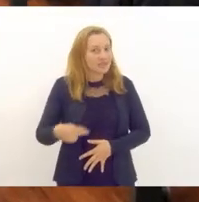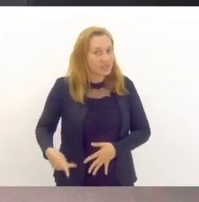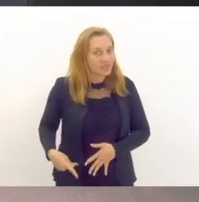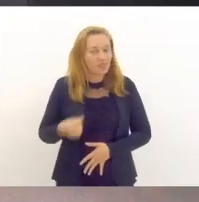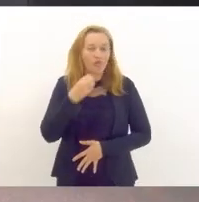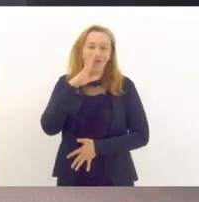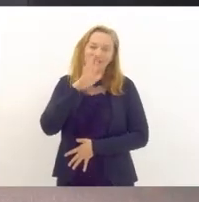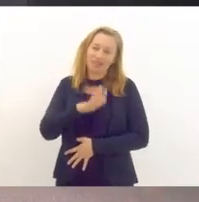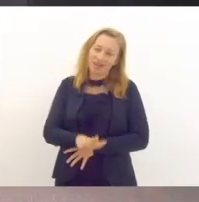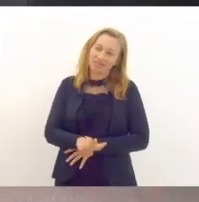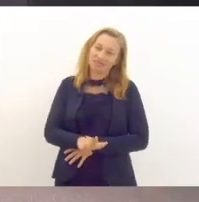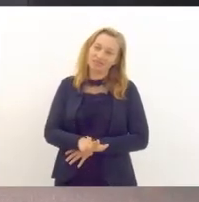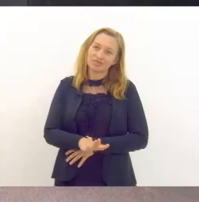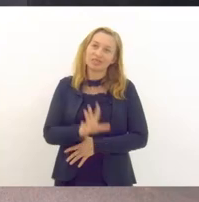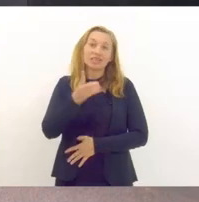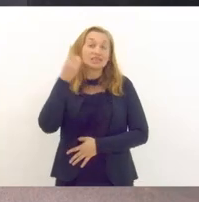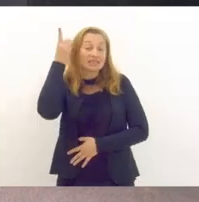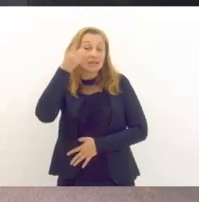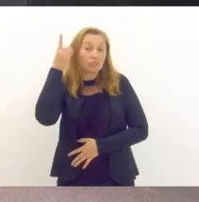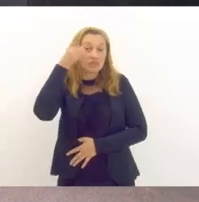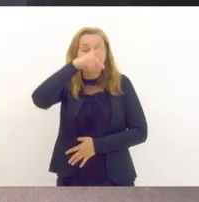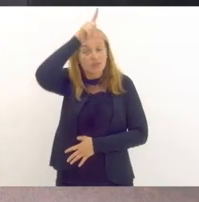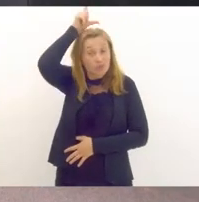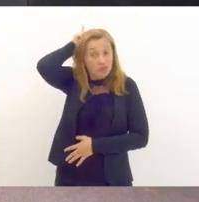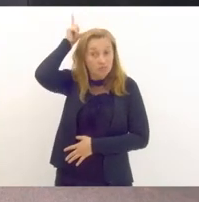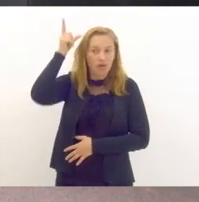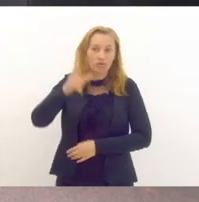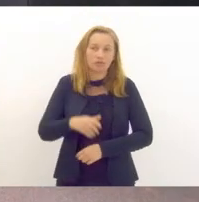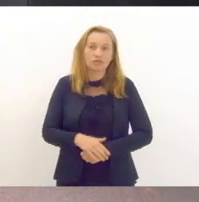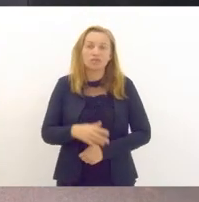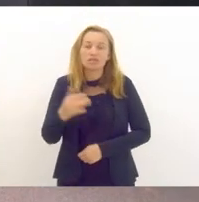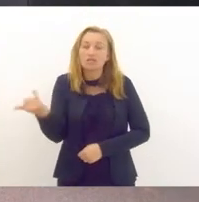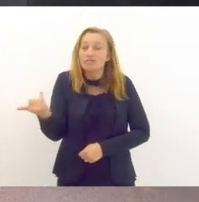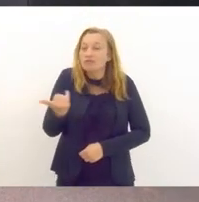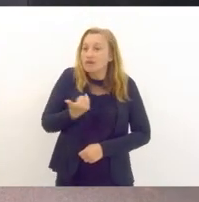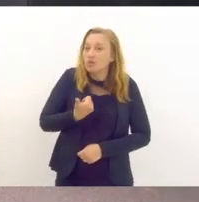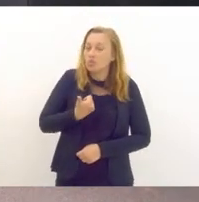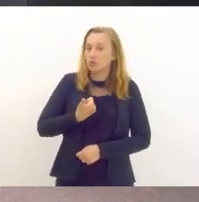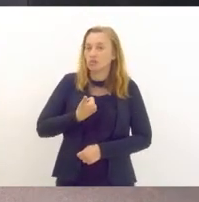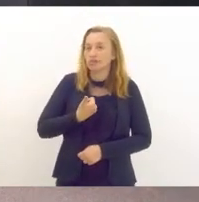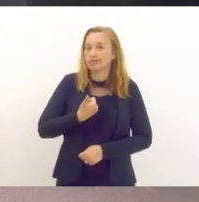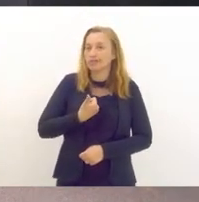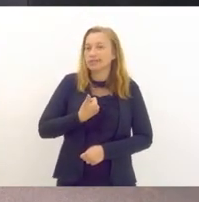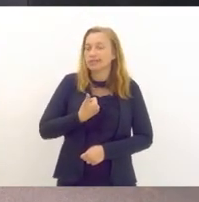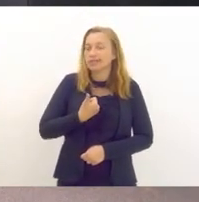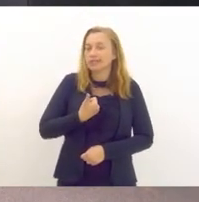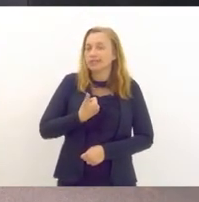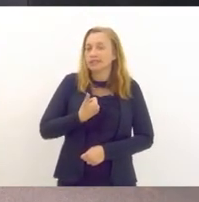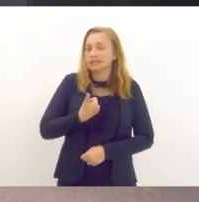tarde Deputado Luiz Paulo falou comigo que tinha